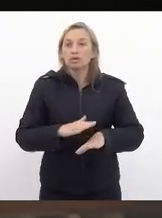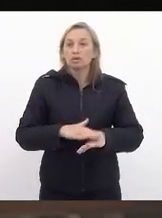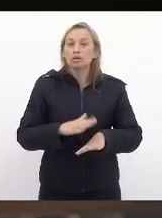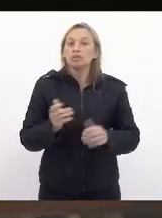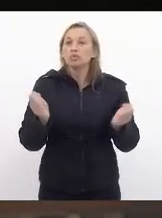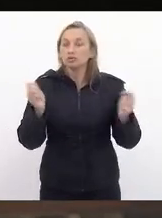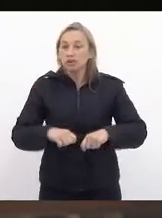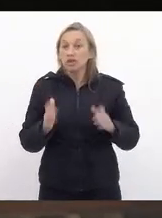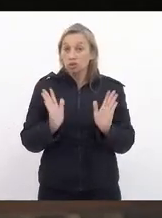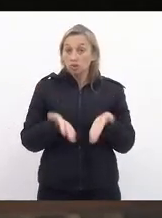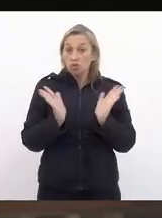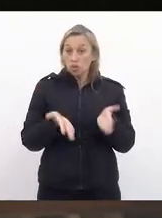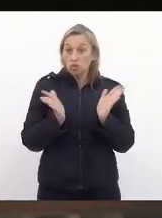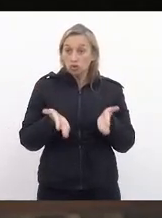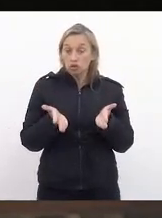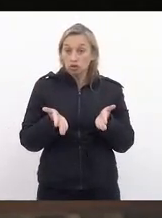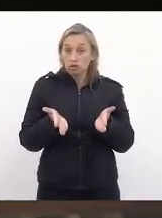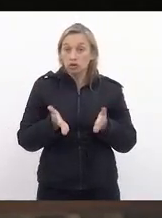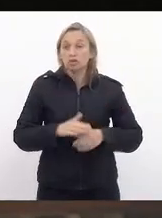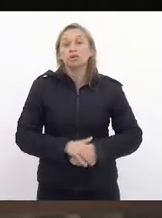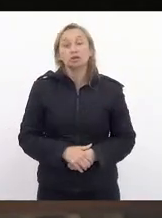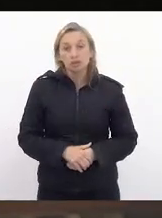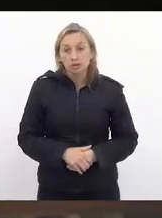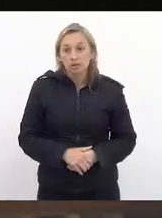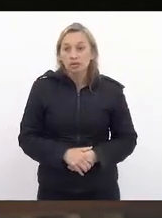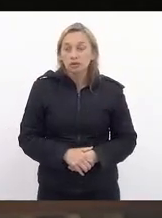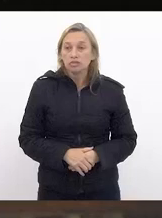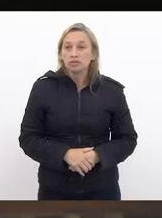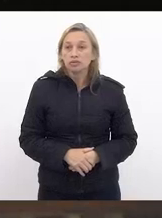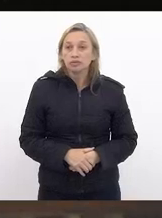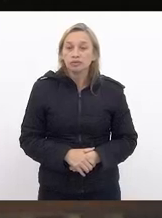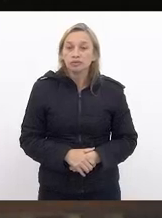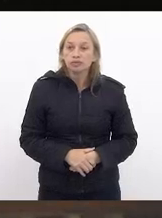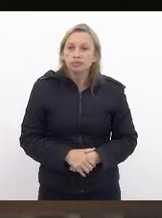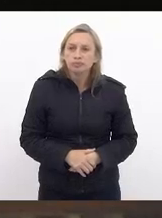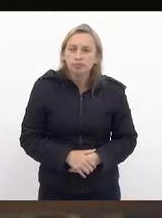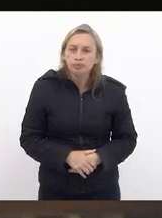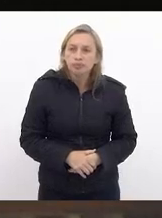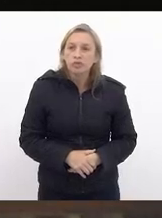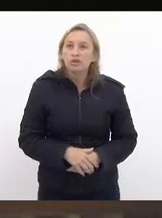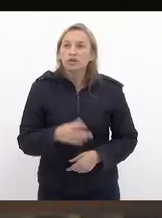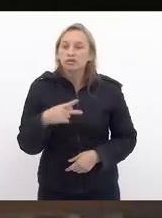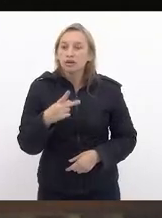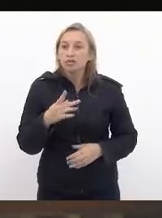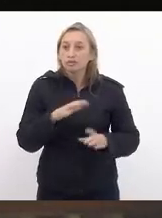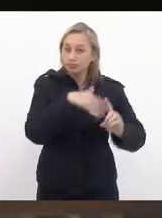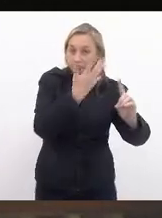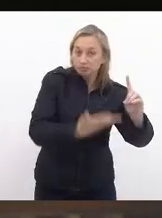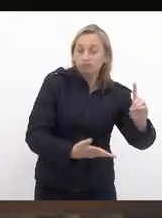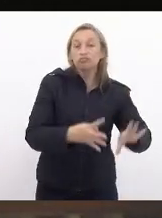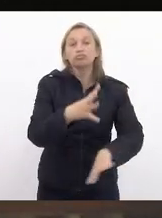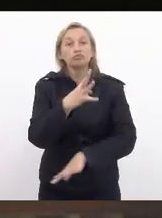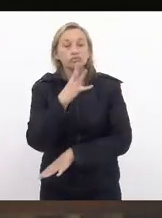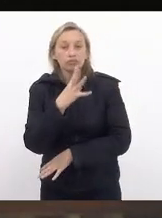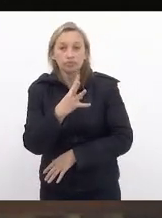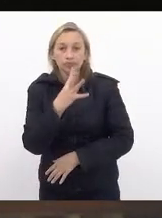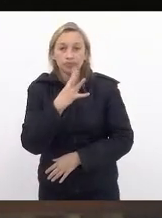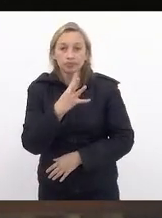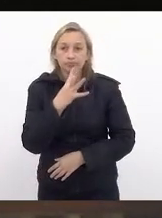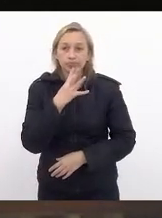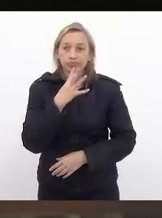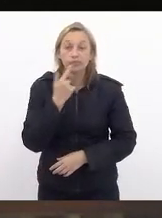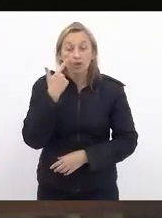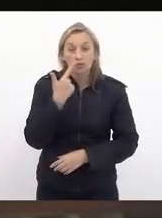possibilidade hoje de tá aqui né minimamente fazendo essa honraria reconhecendo